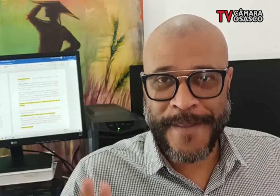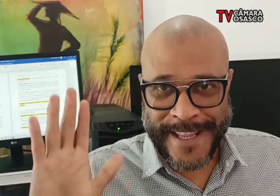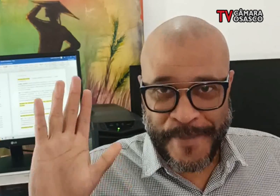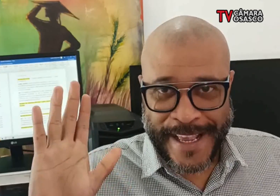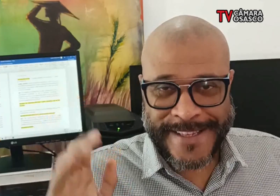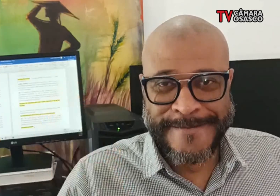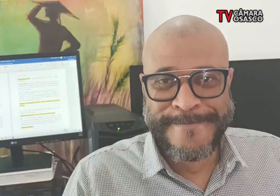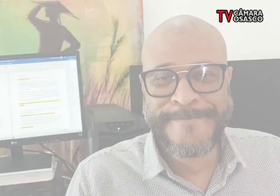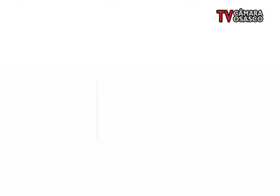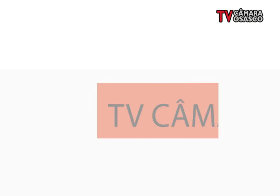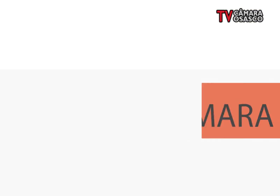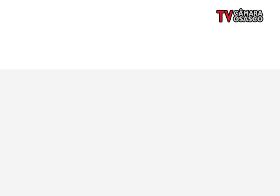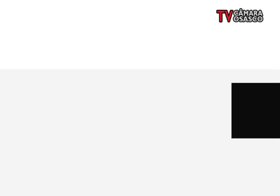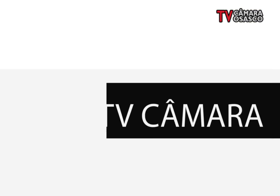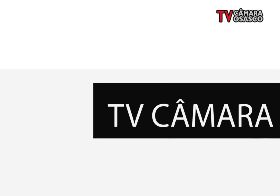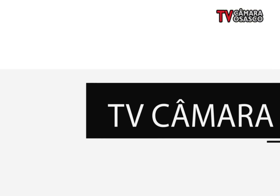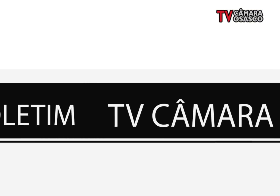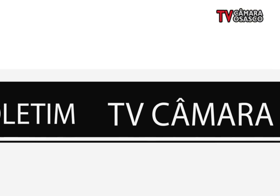edição. Até mais!